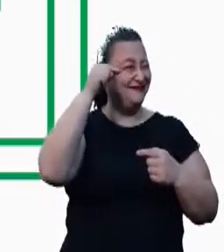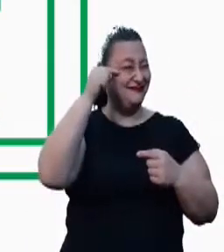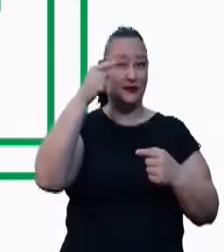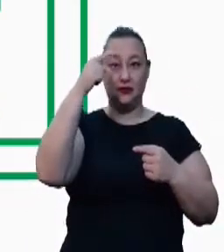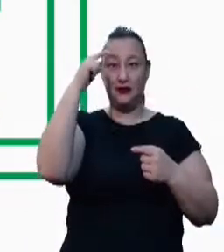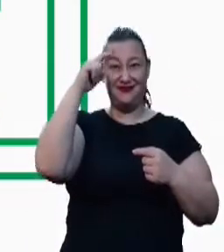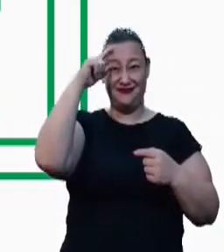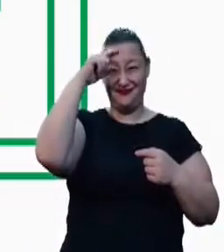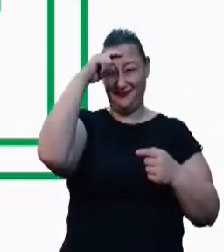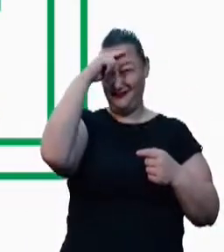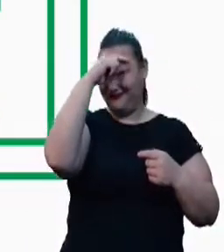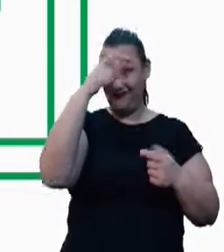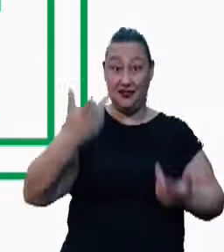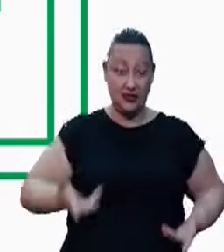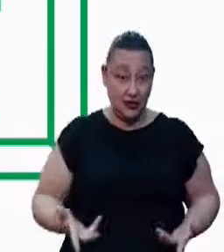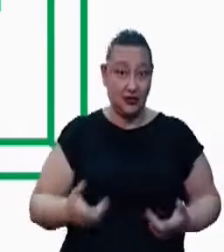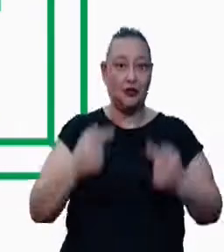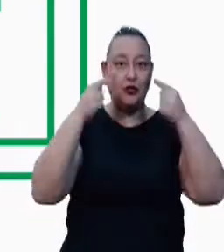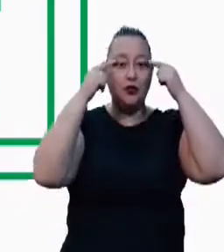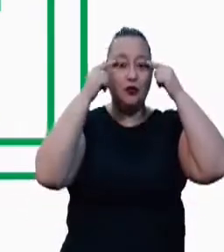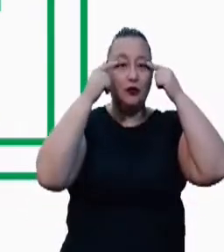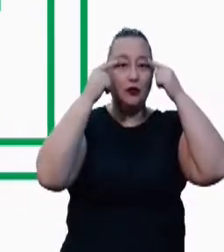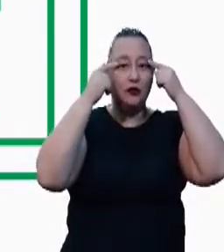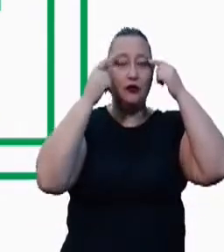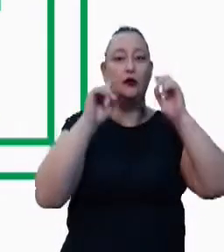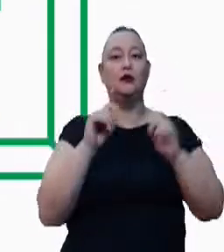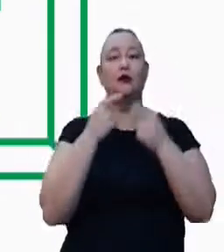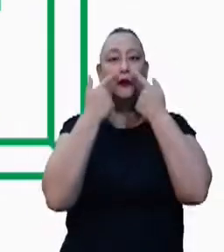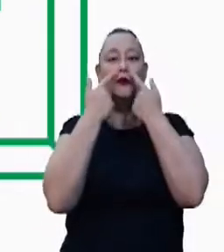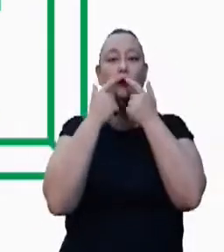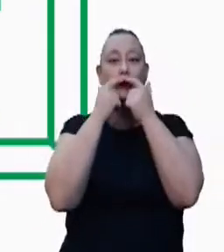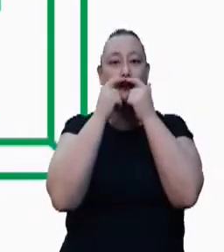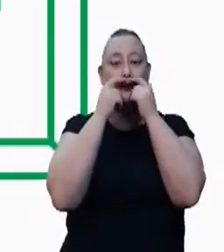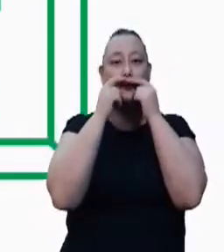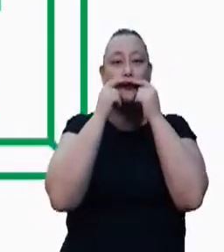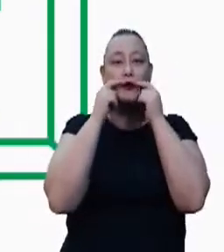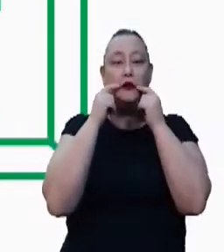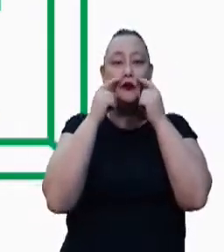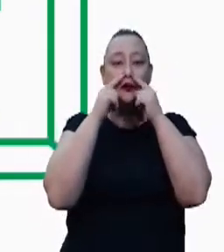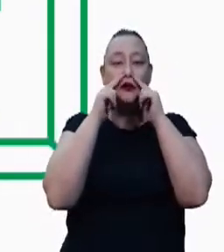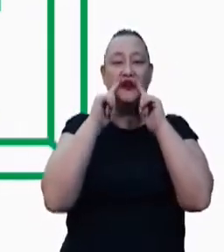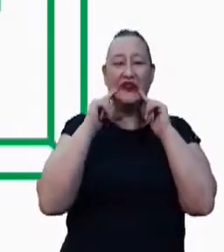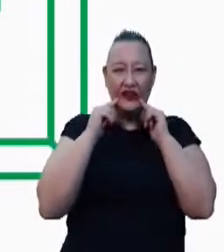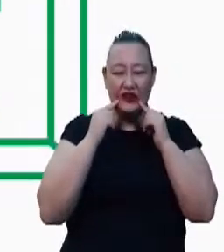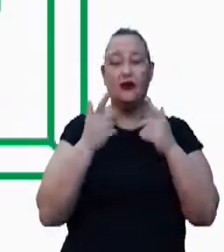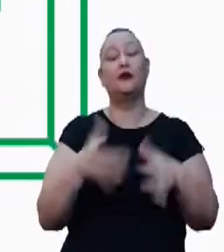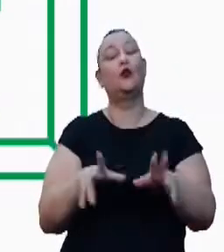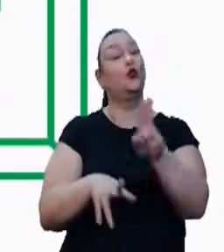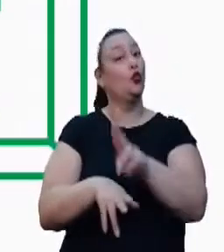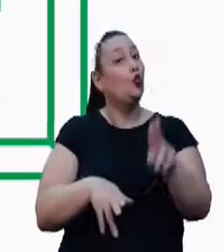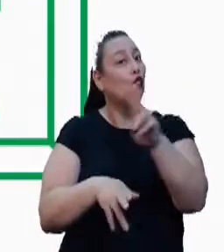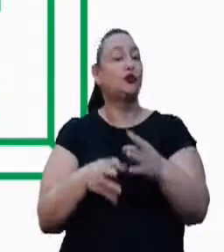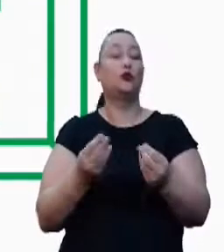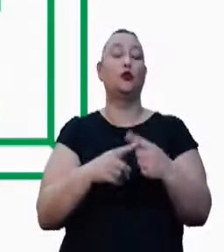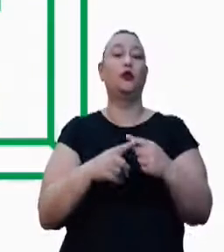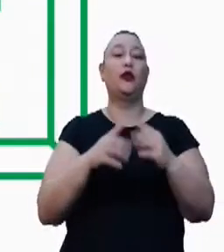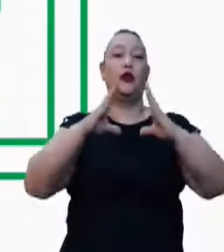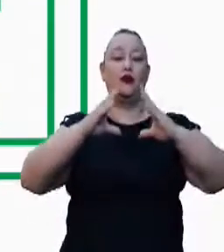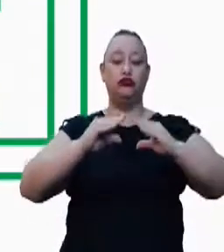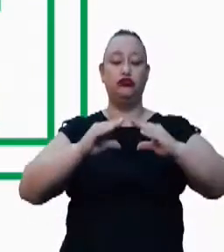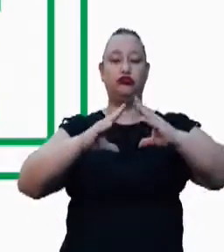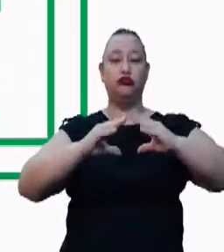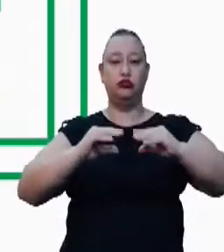galinha que se fala, aquela barra em cima dos lábios, aquelas rugas na testa. Então, ela relaxa esses músculos